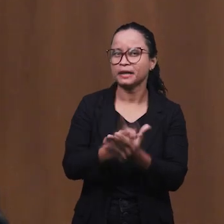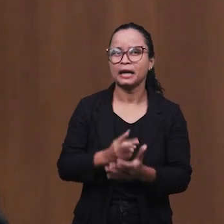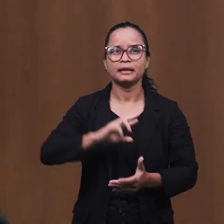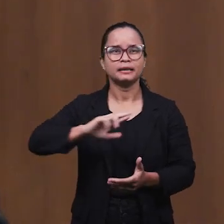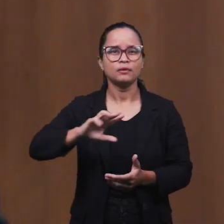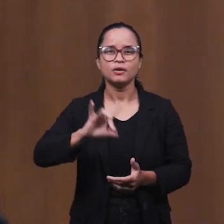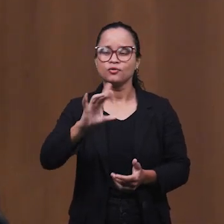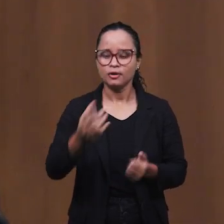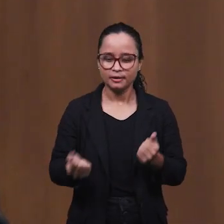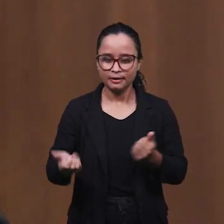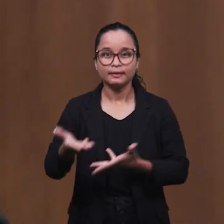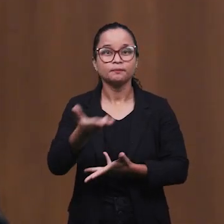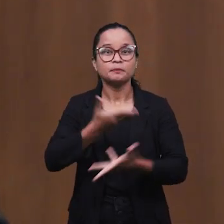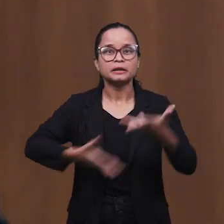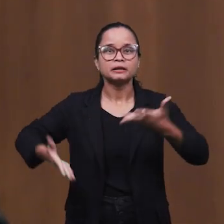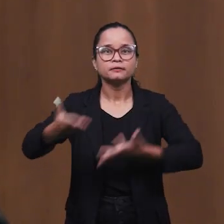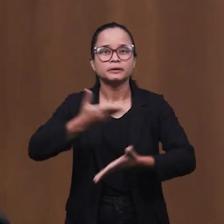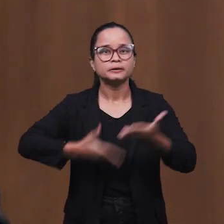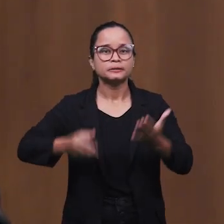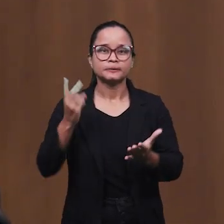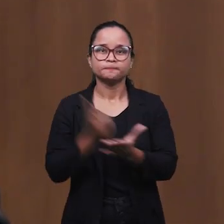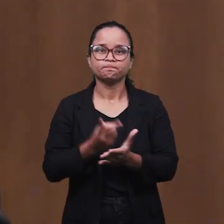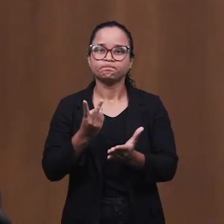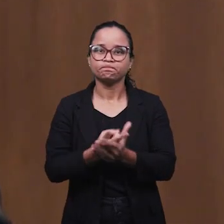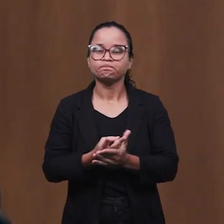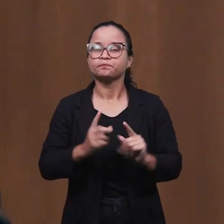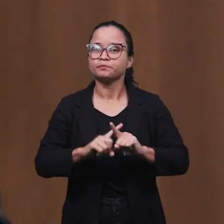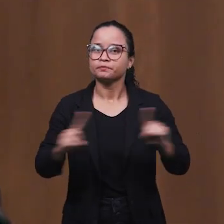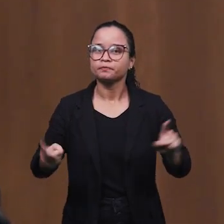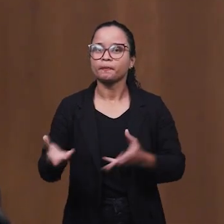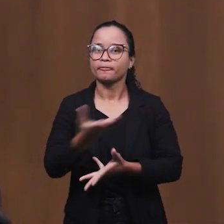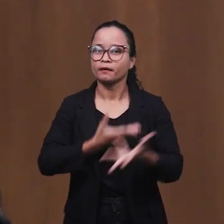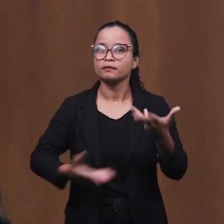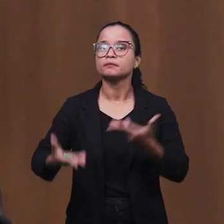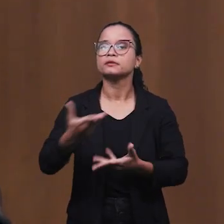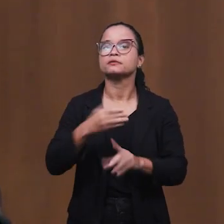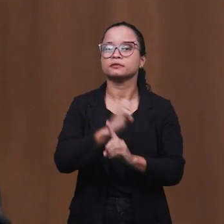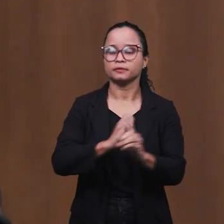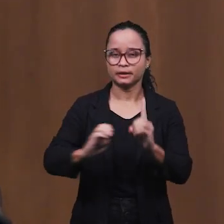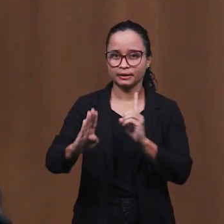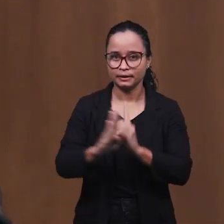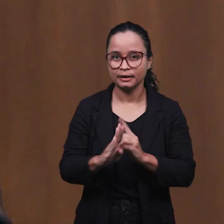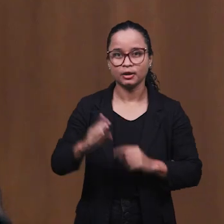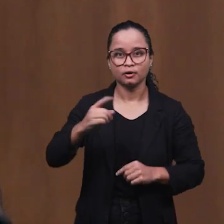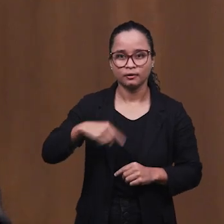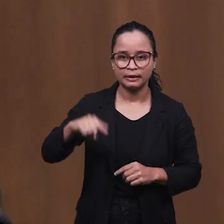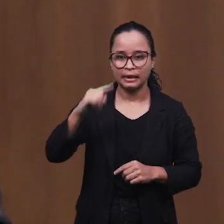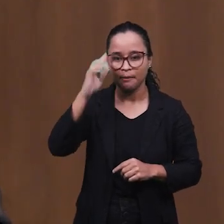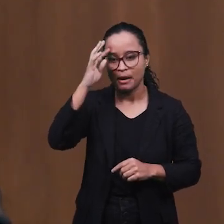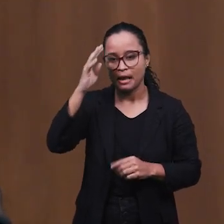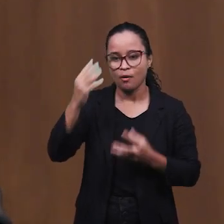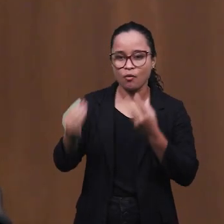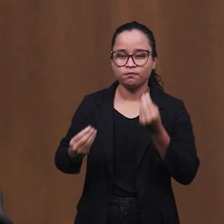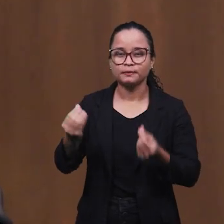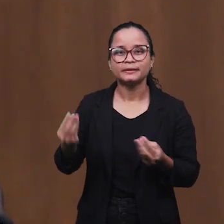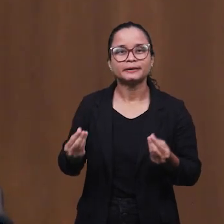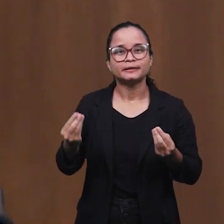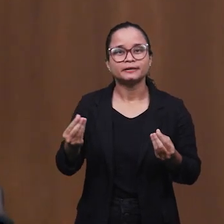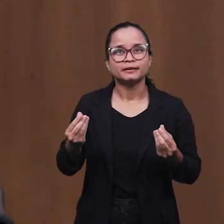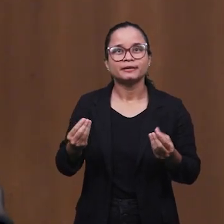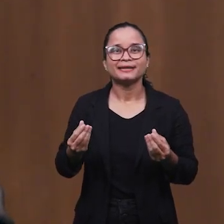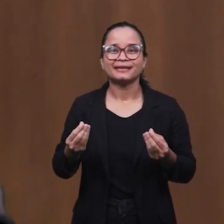participar ativamente, mas a participação deles na escola bíblica dominical, nós não imaginávamos que poderia trazer assim